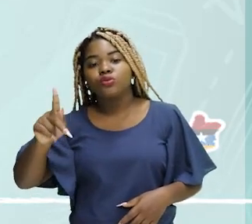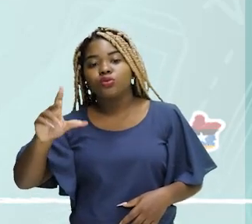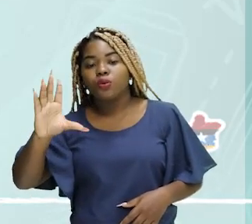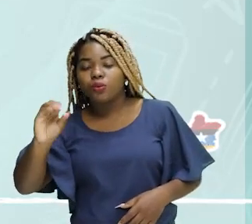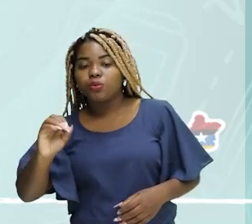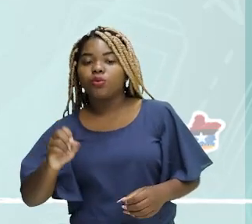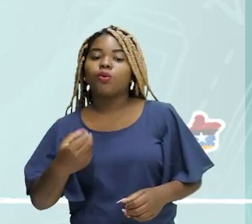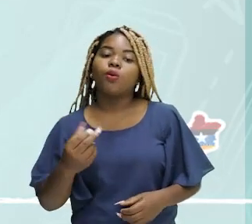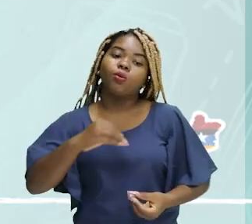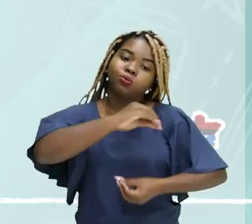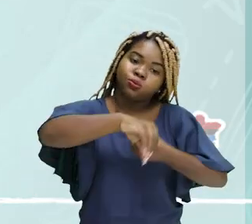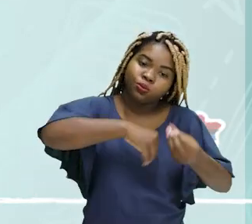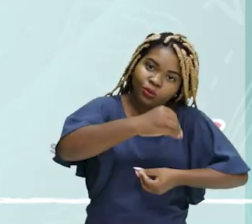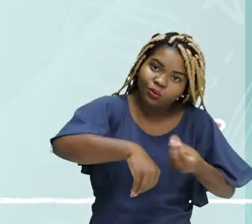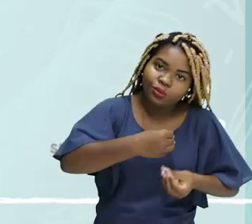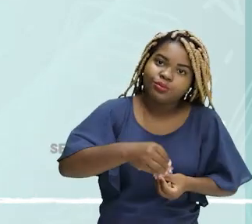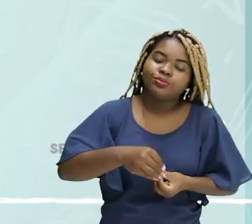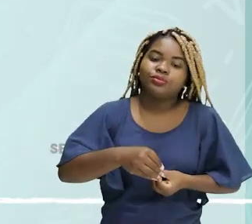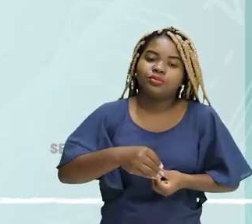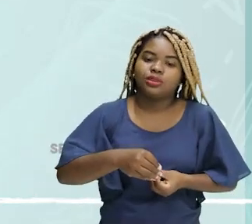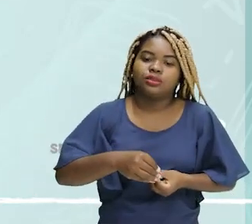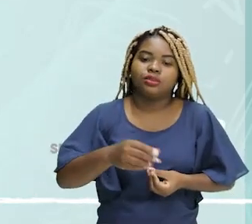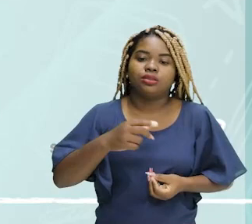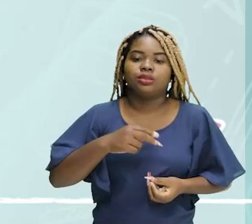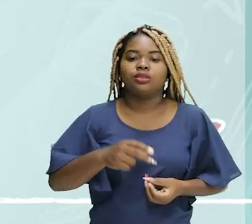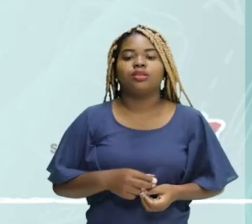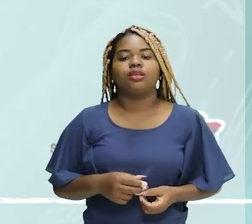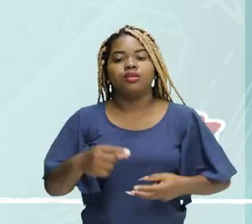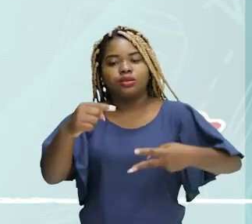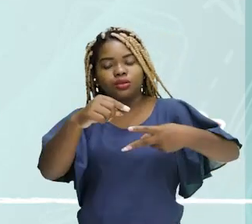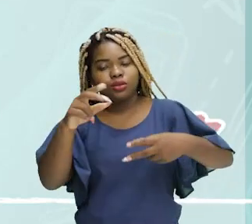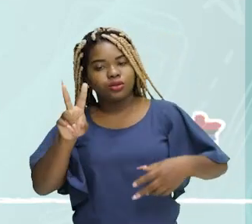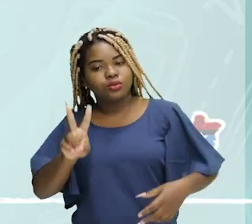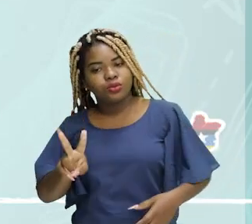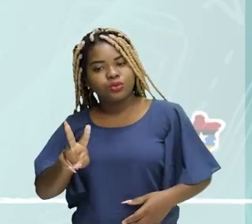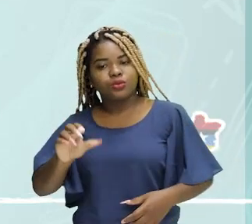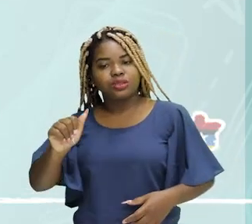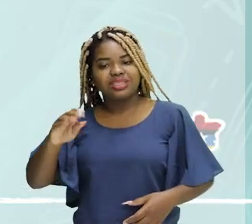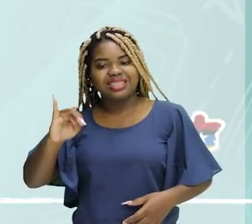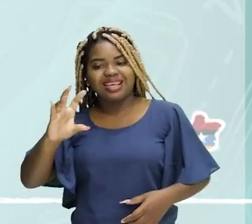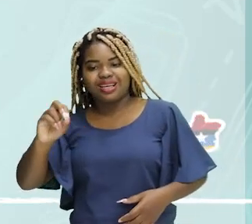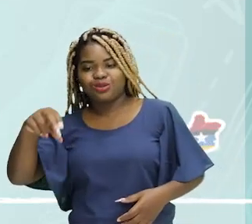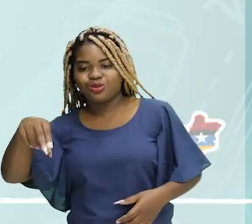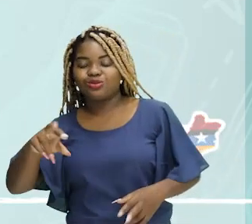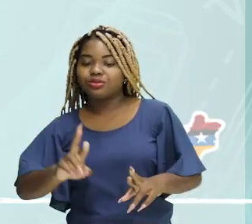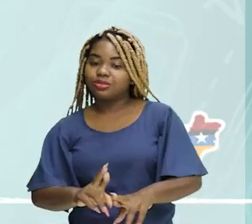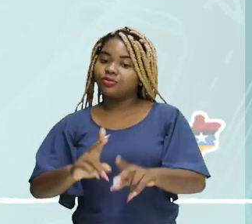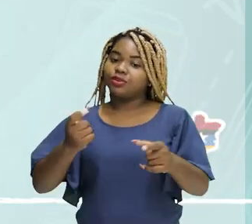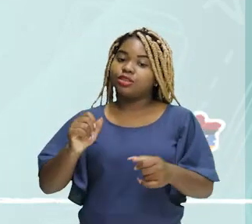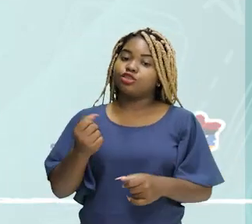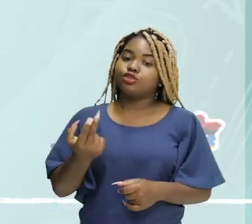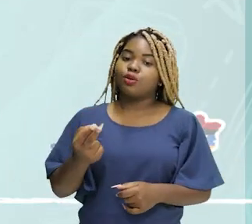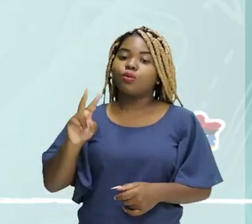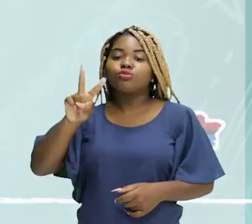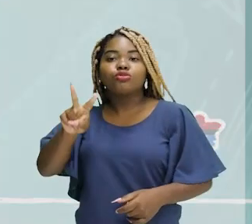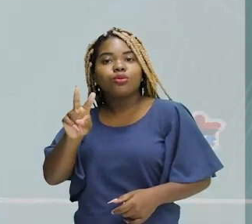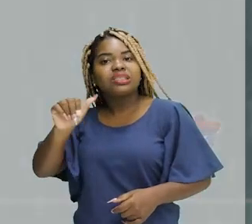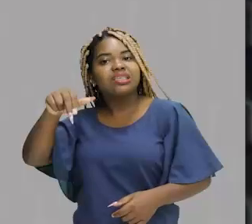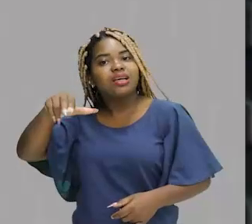apresenta 2 cátions diferentes ou 2 ânions diferentes. Por exemplo, o